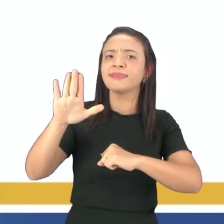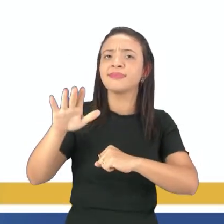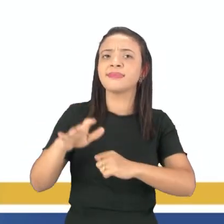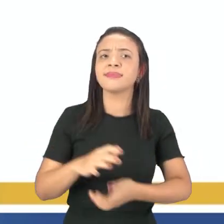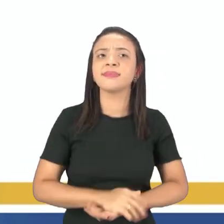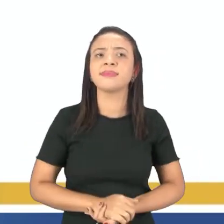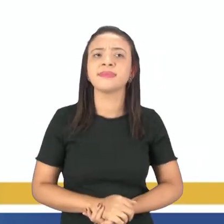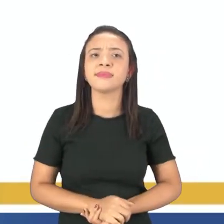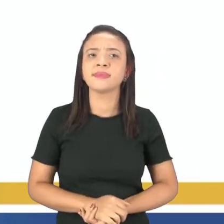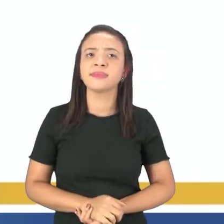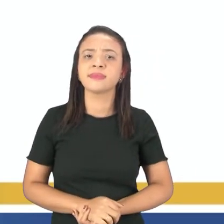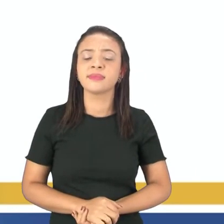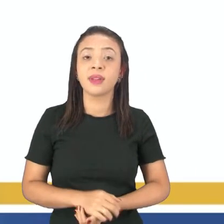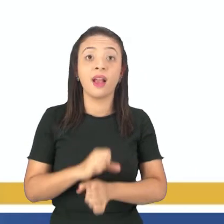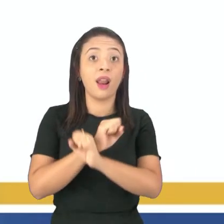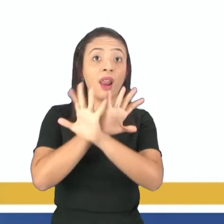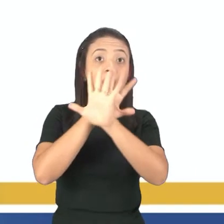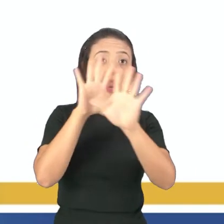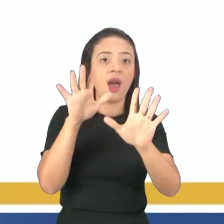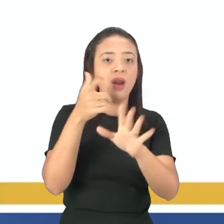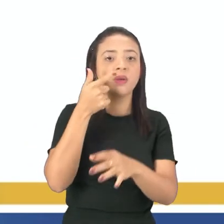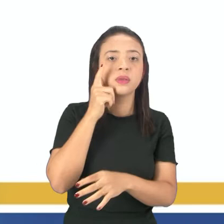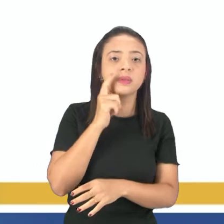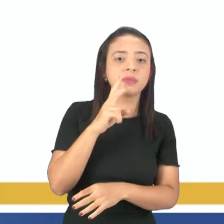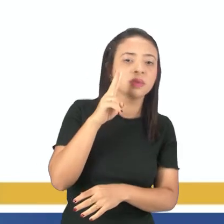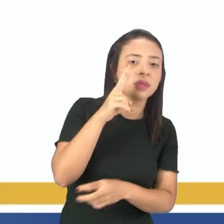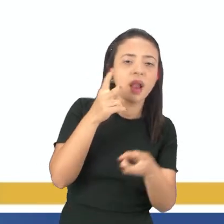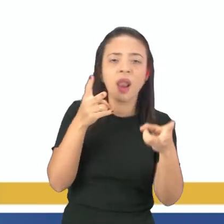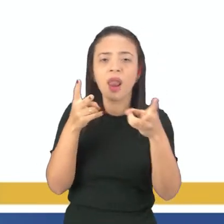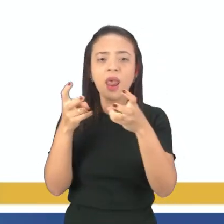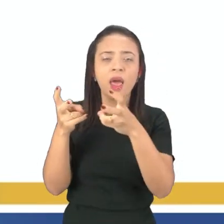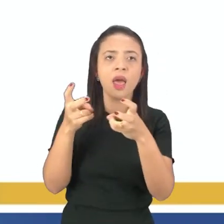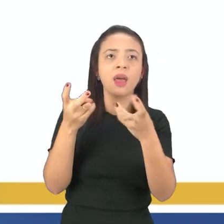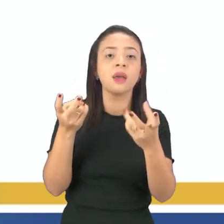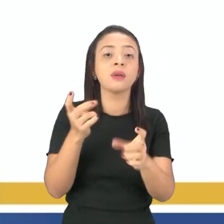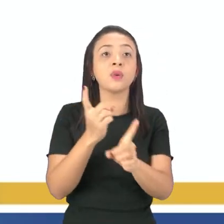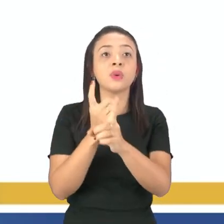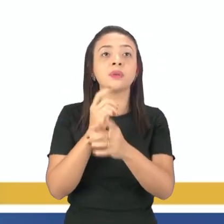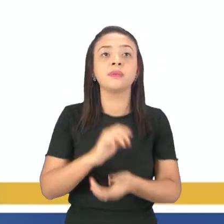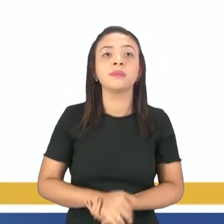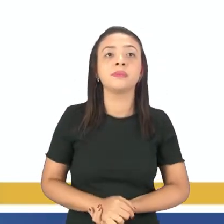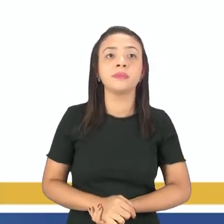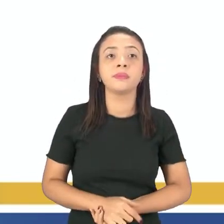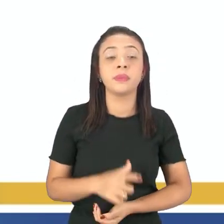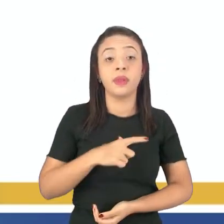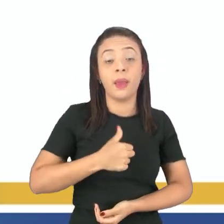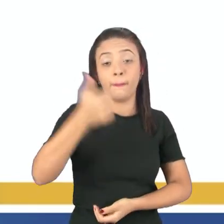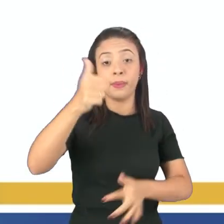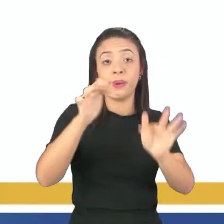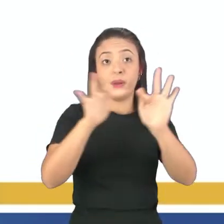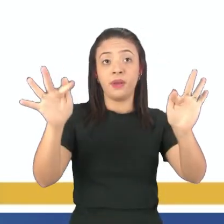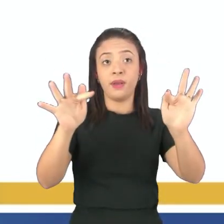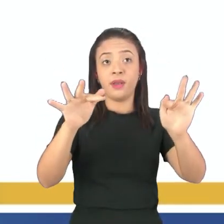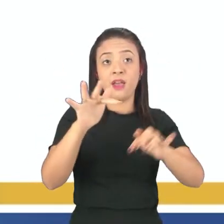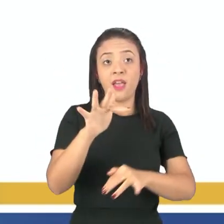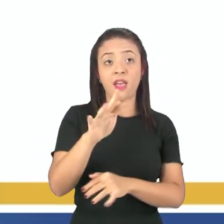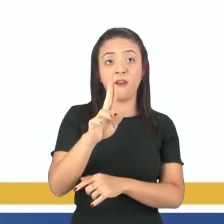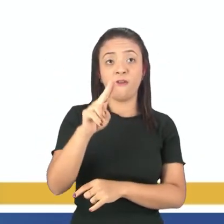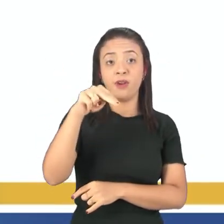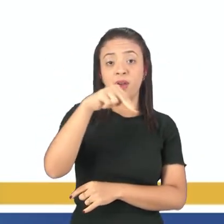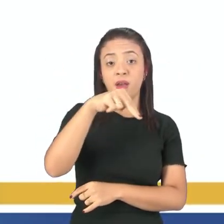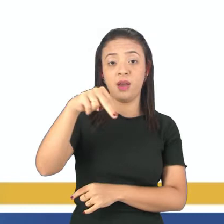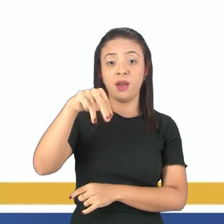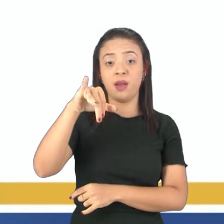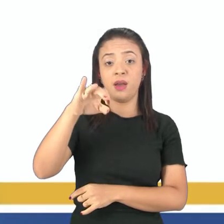ela rapidamente, tá bem claro aí onde vocês encontram, né? Por exemplo, a primeira frase tem funniest, que é o superlativo